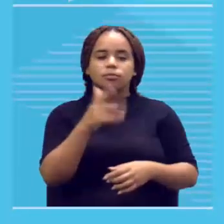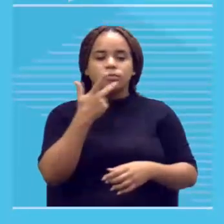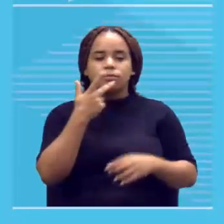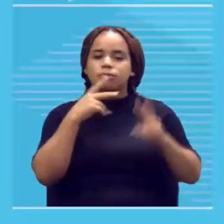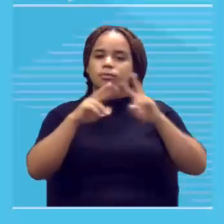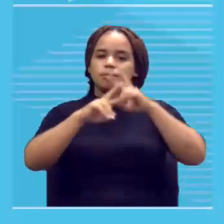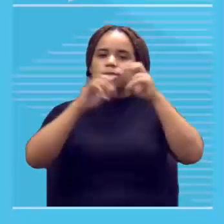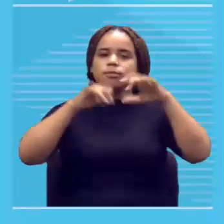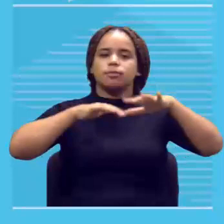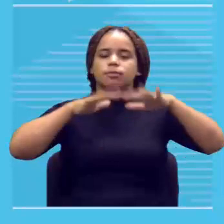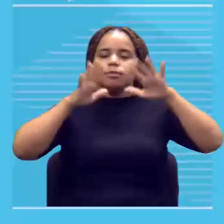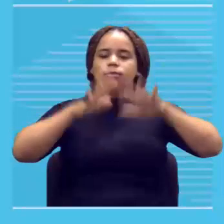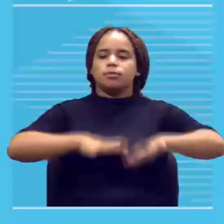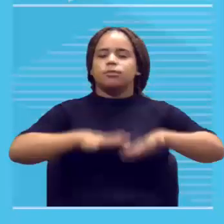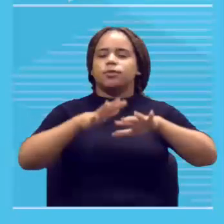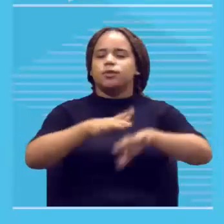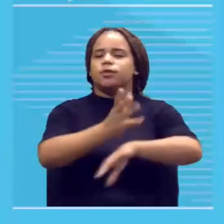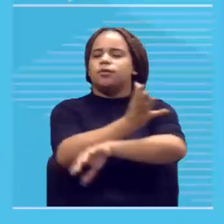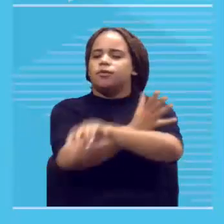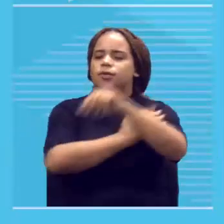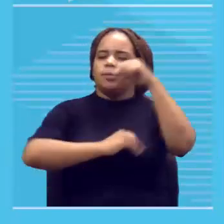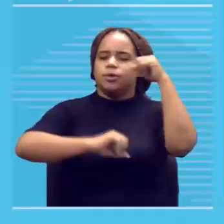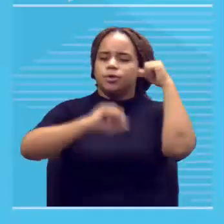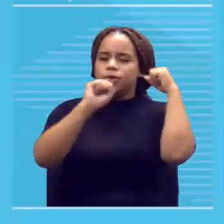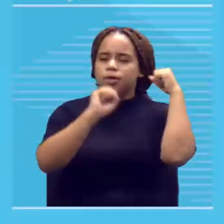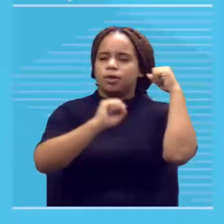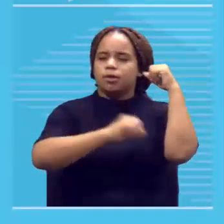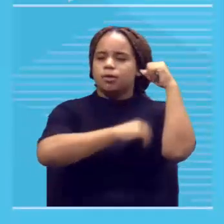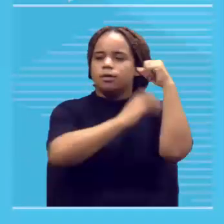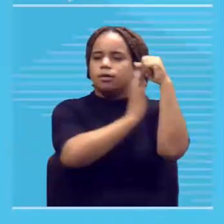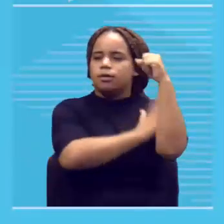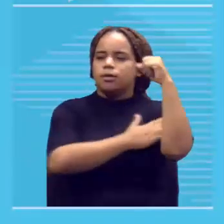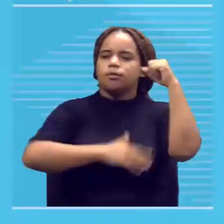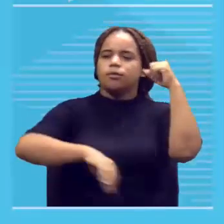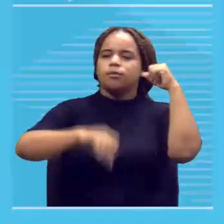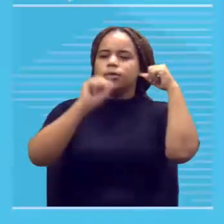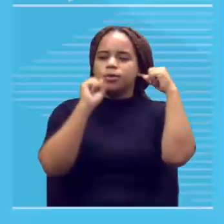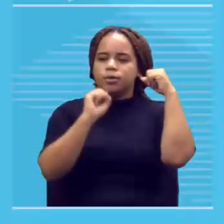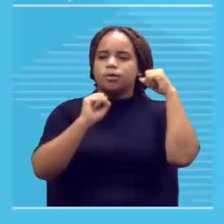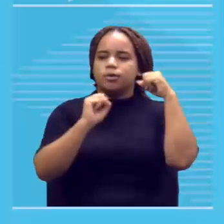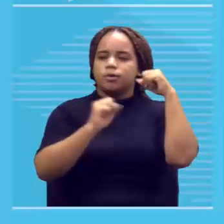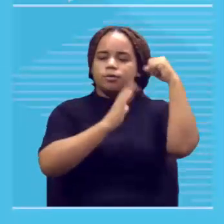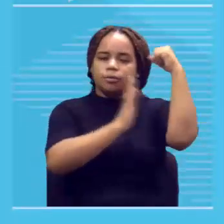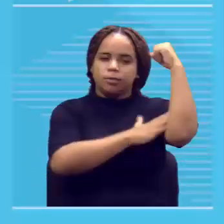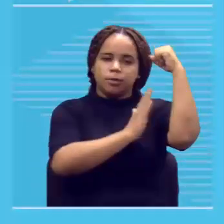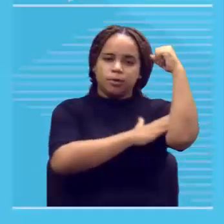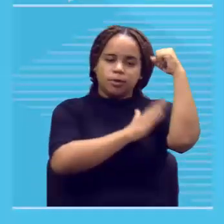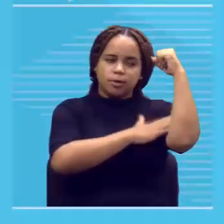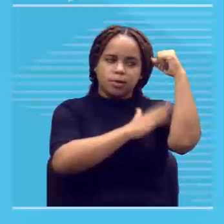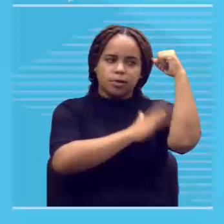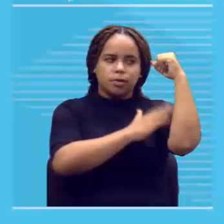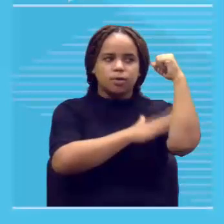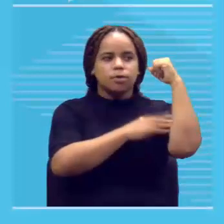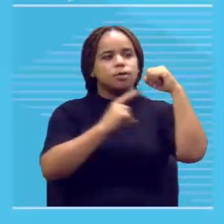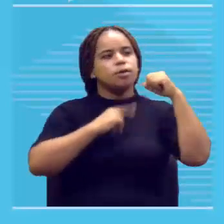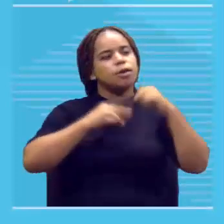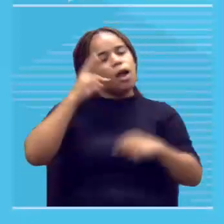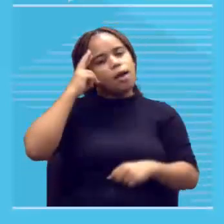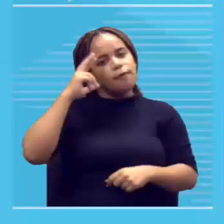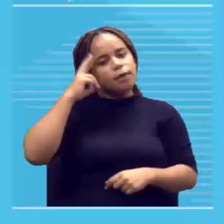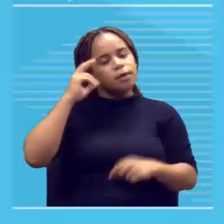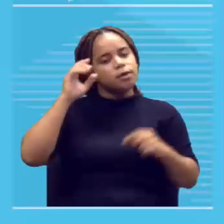feminista né fala um absurdo Olha só gente aqui nós temos uma reflexão do século 19